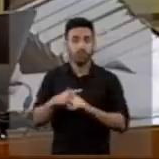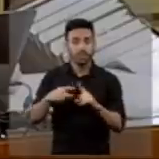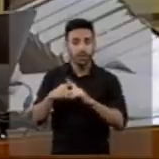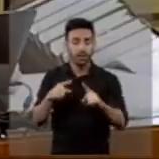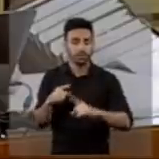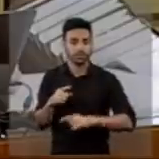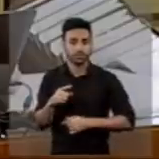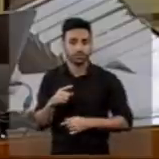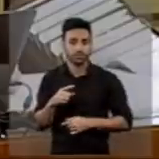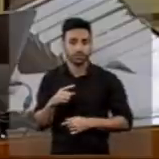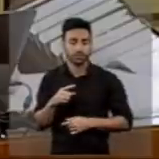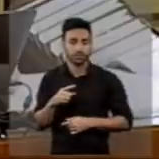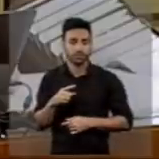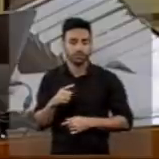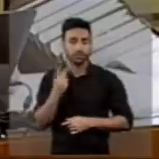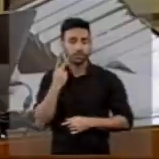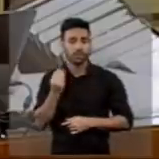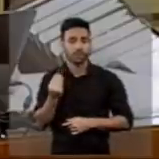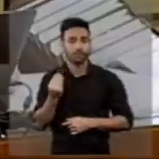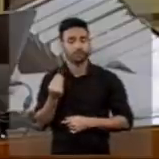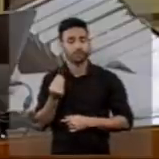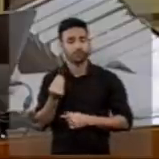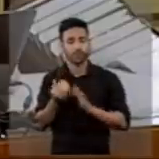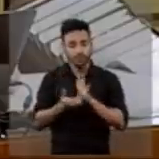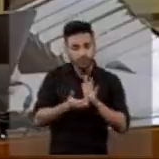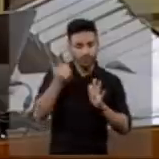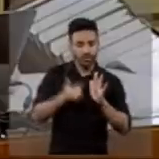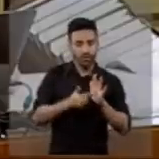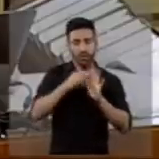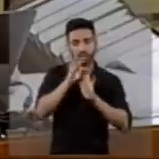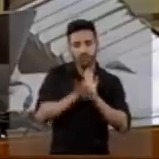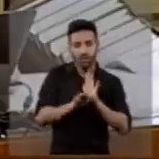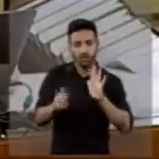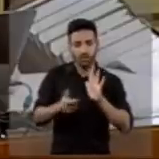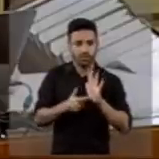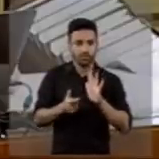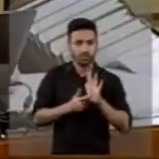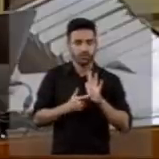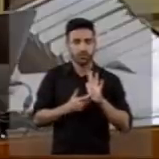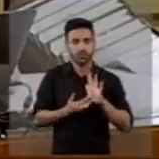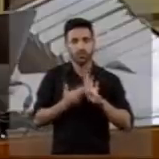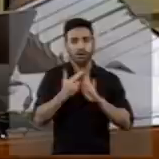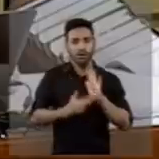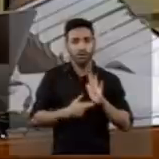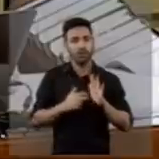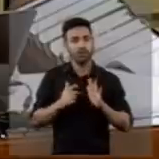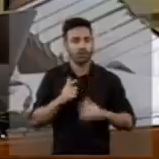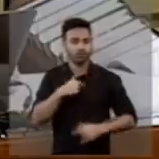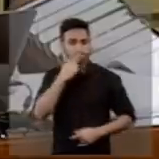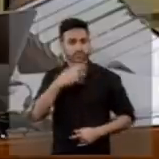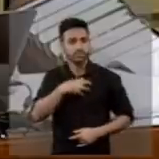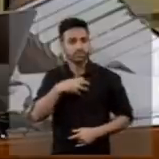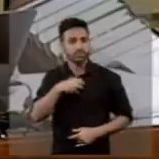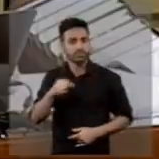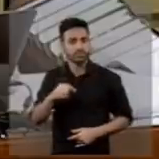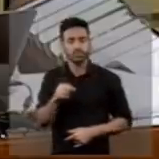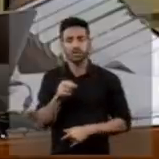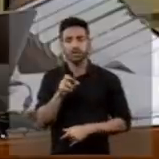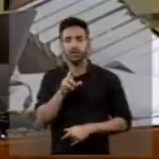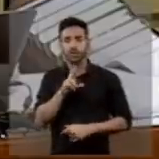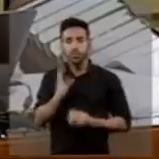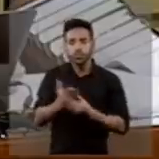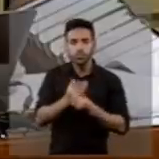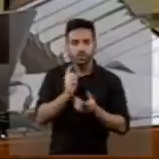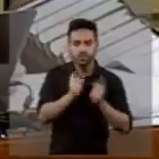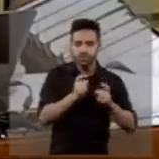para expungir do texto normativo aquela expressão que considera que o recurso administrativo